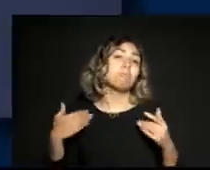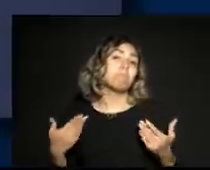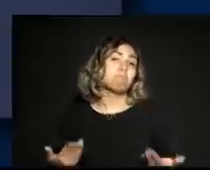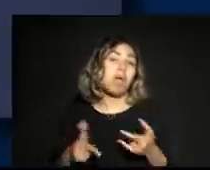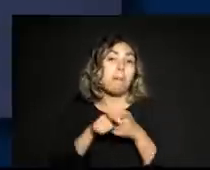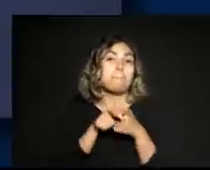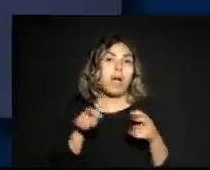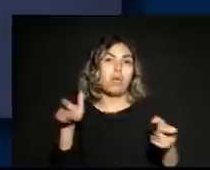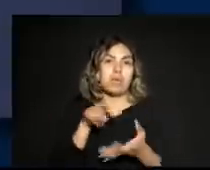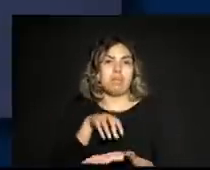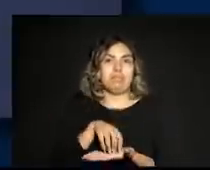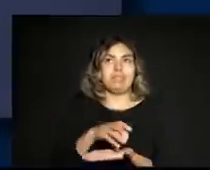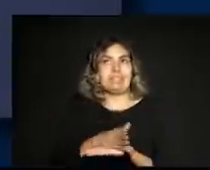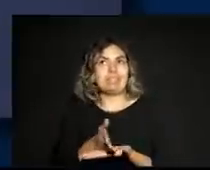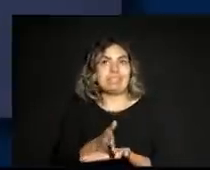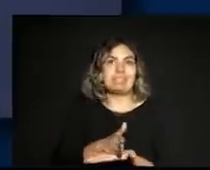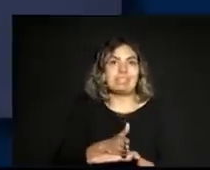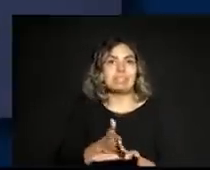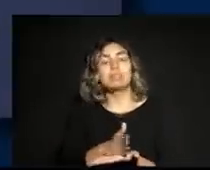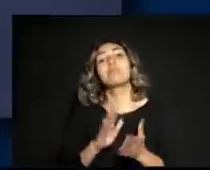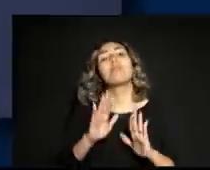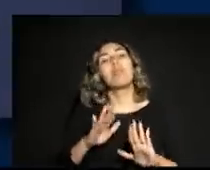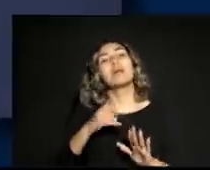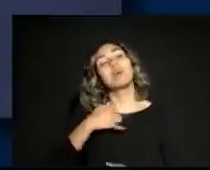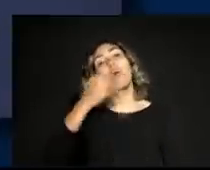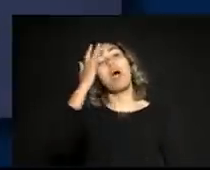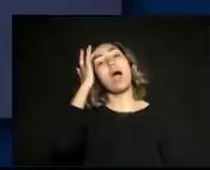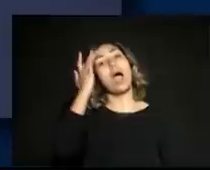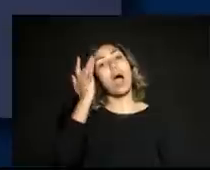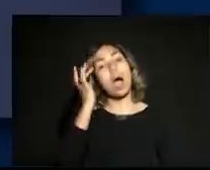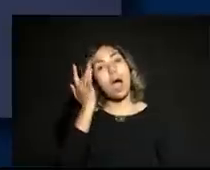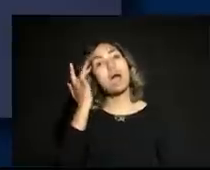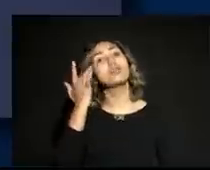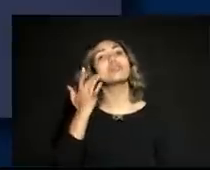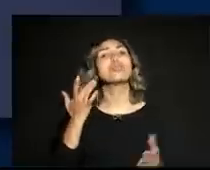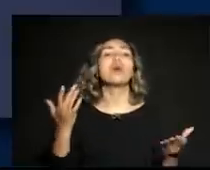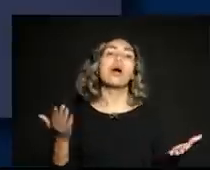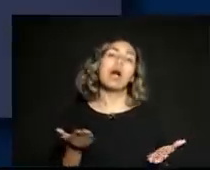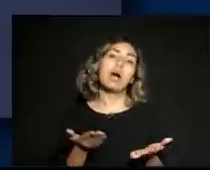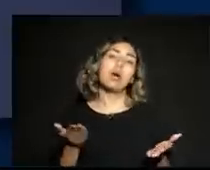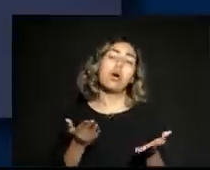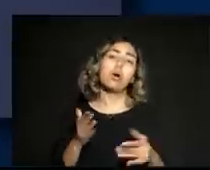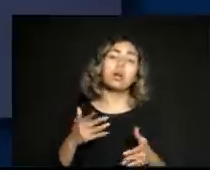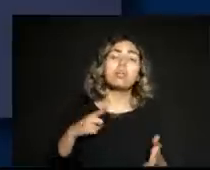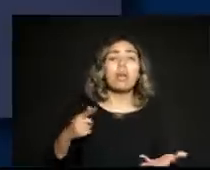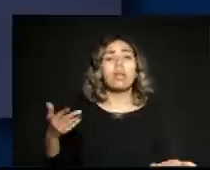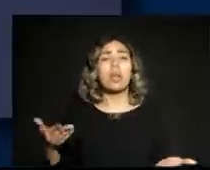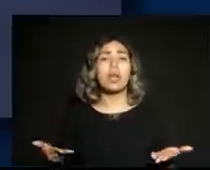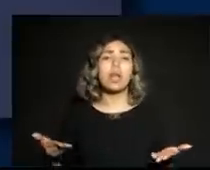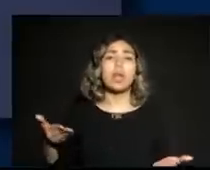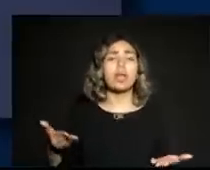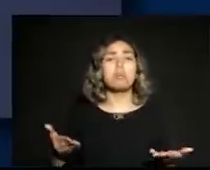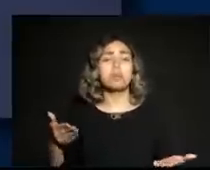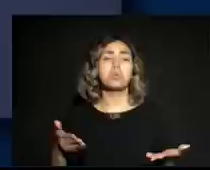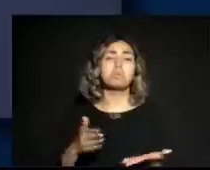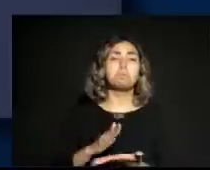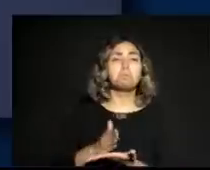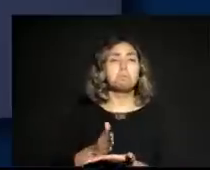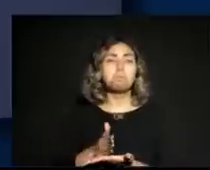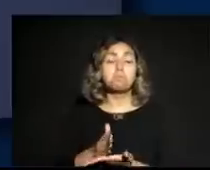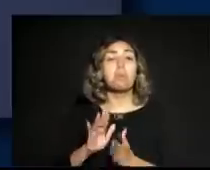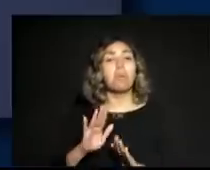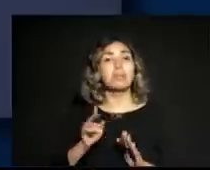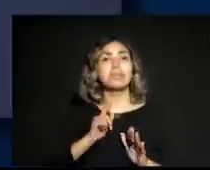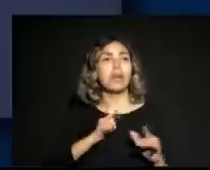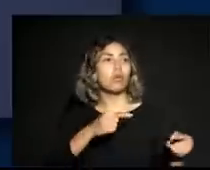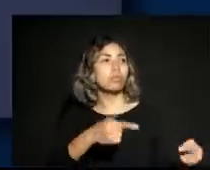centro-direita é mas eu tô achando que a gente é tá institucionalmente equilibrado E temos que